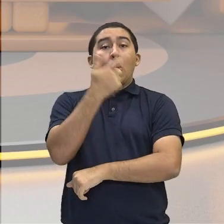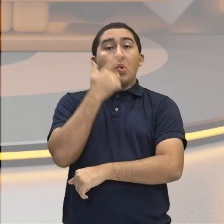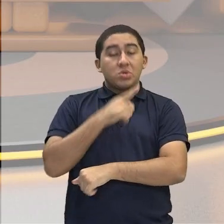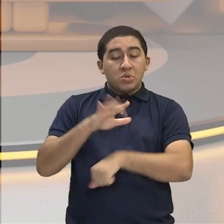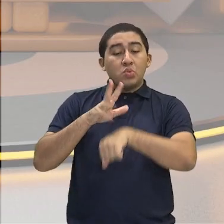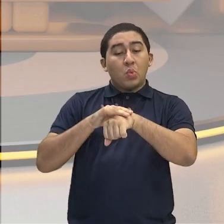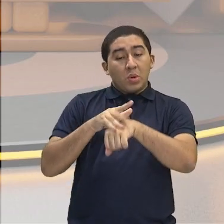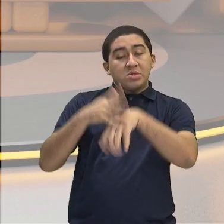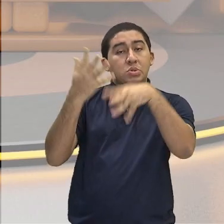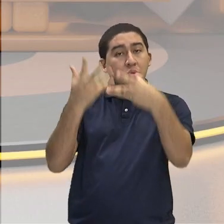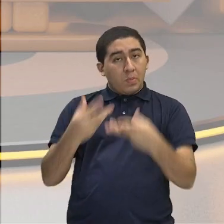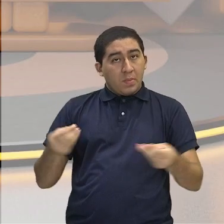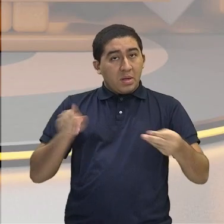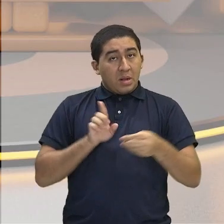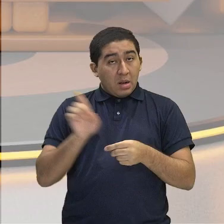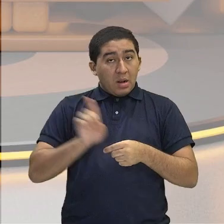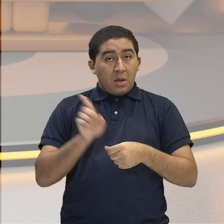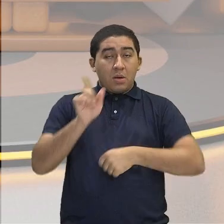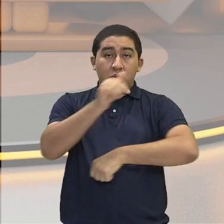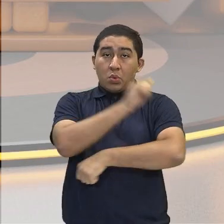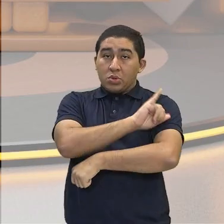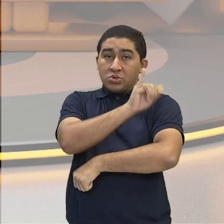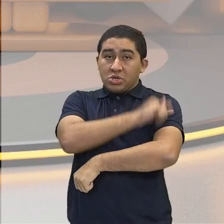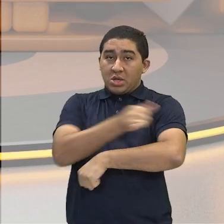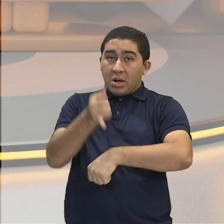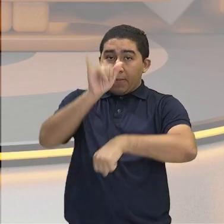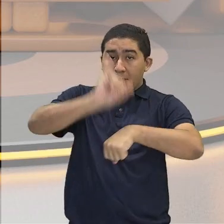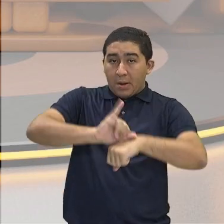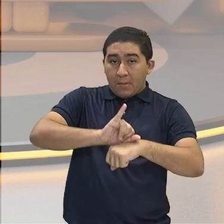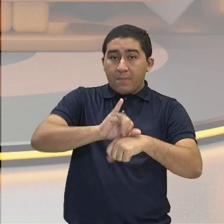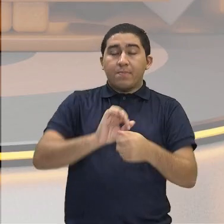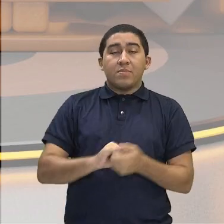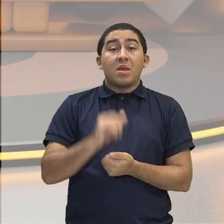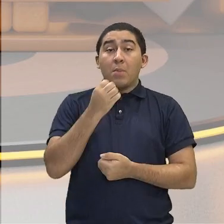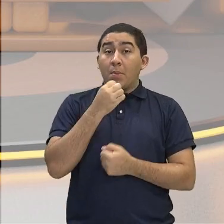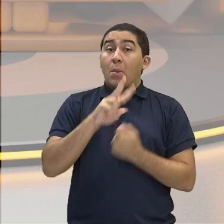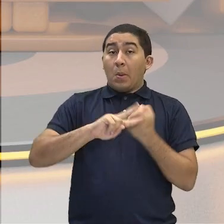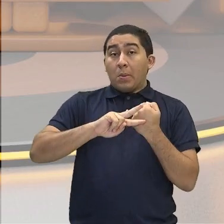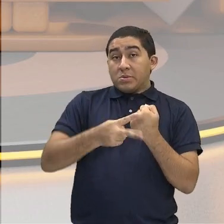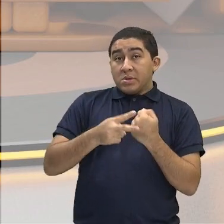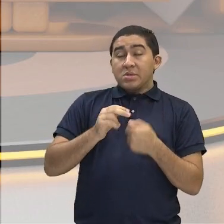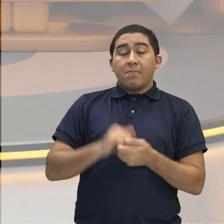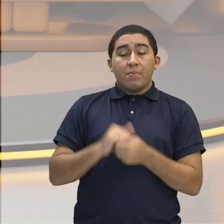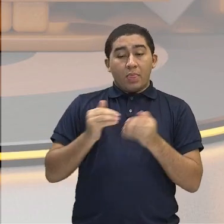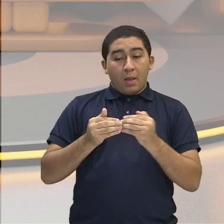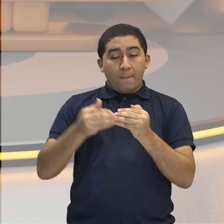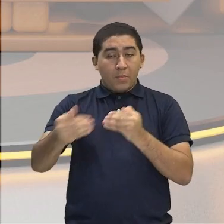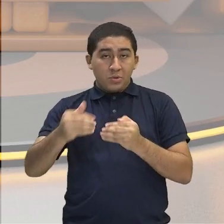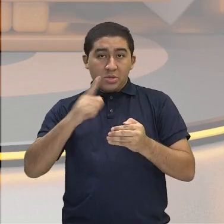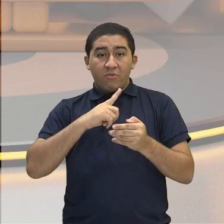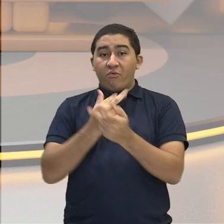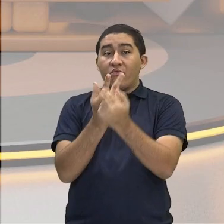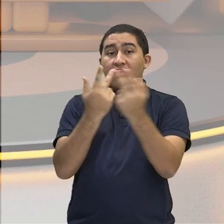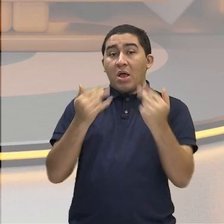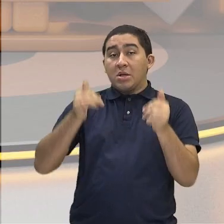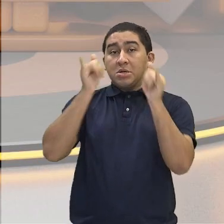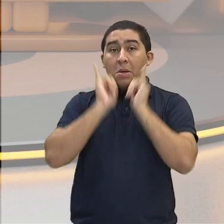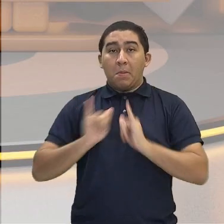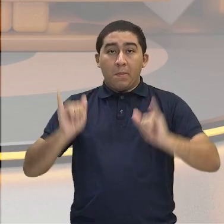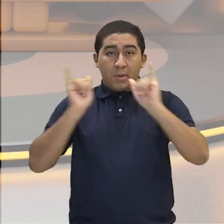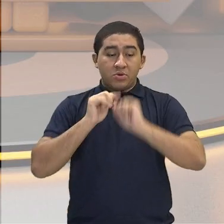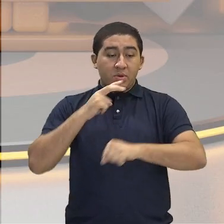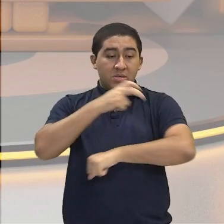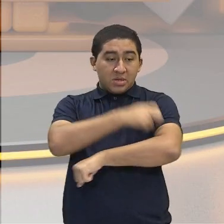Rio de Janeiro. Então, essa foi uma boa consequência e, a partir daí, houve várias campanhas de vacinação que erradicaram